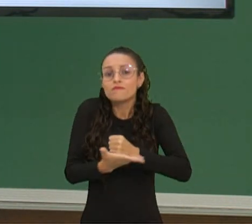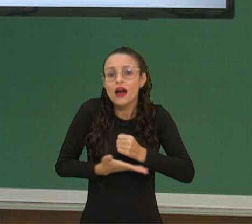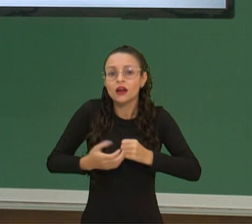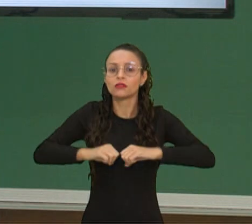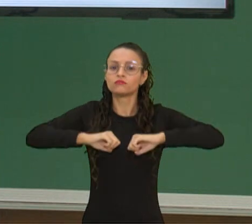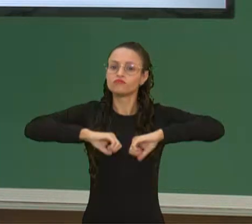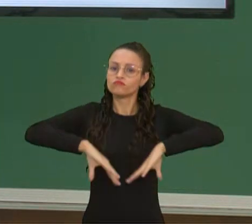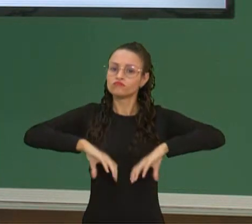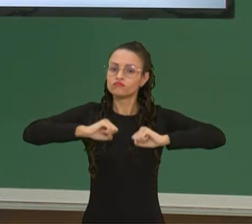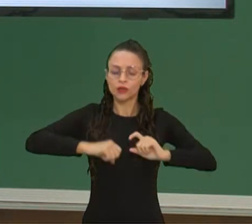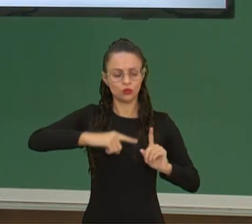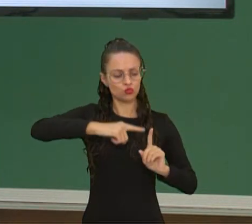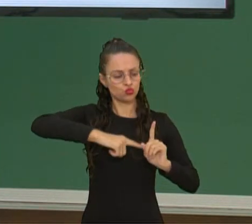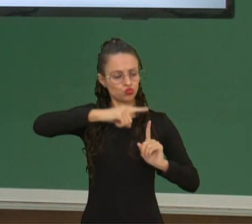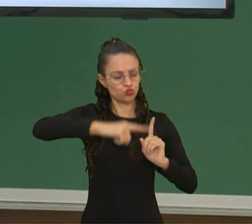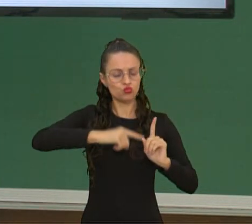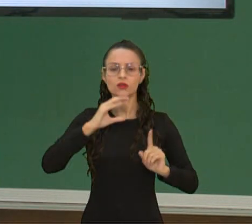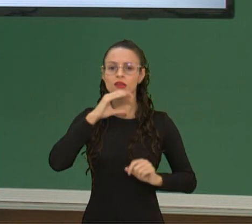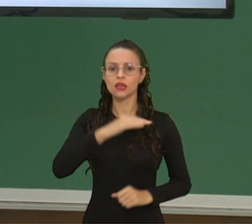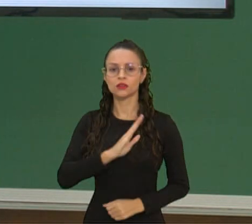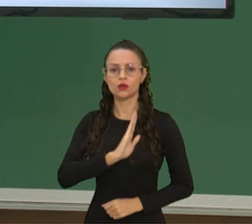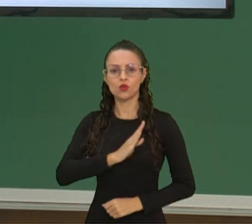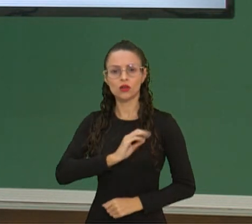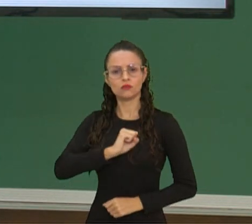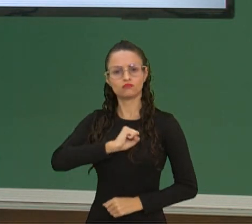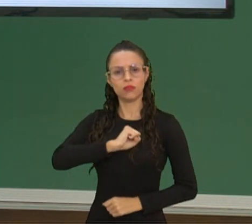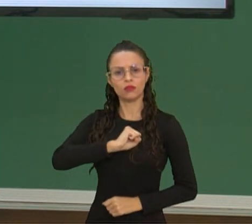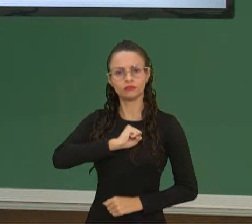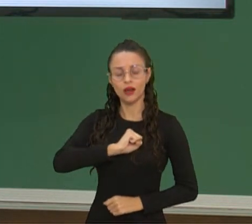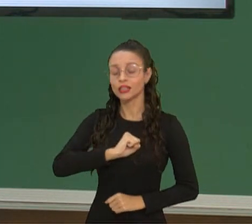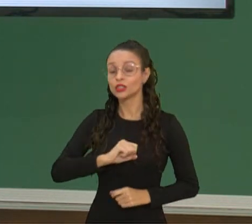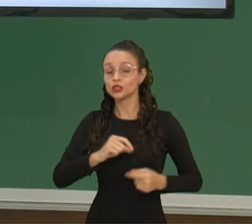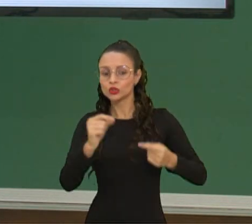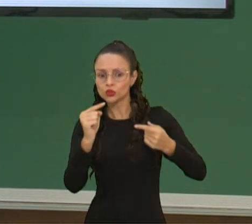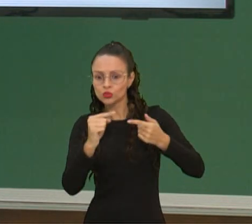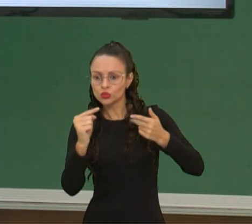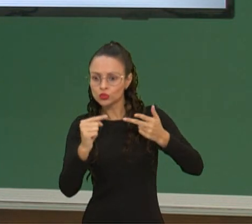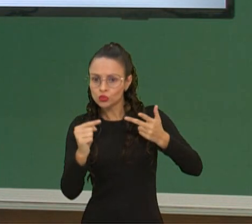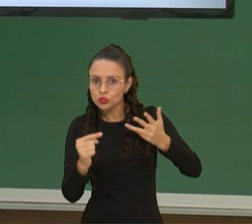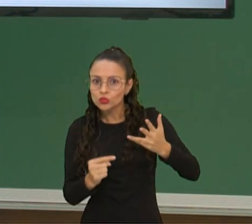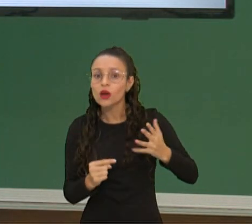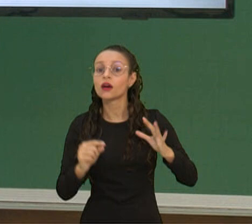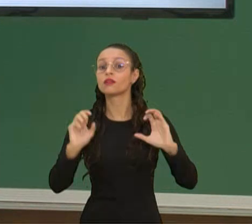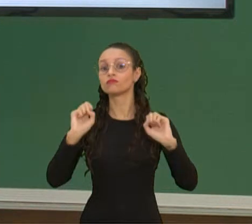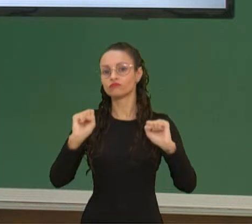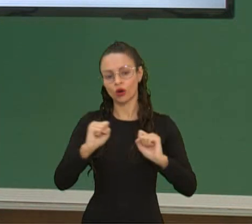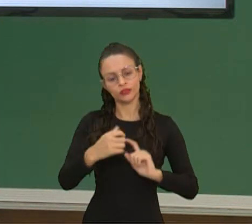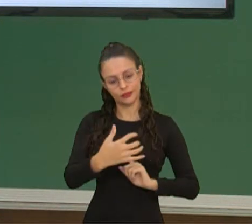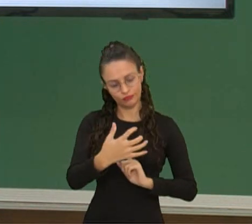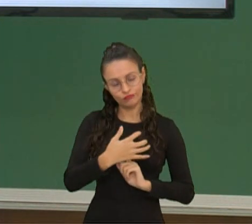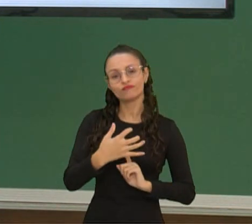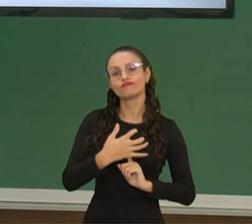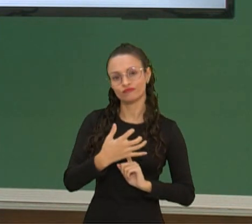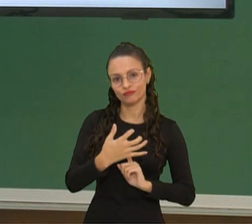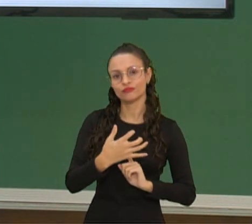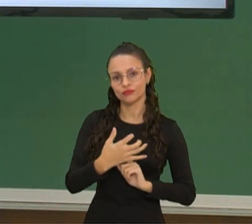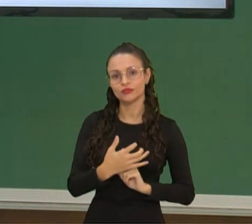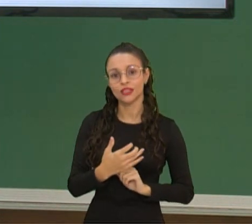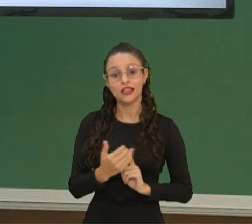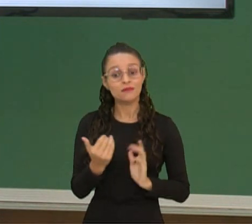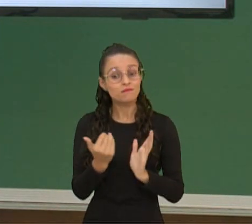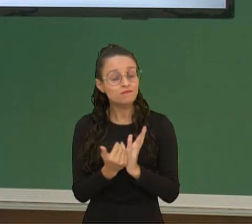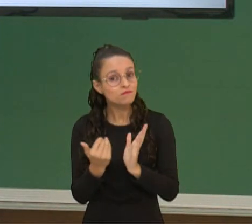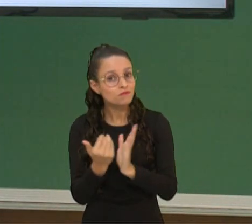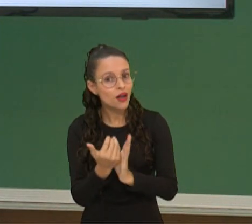manutenção da temperatura batimento cardíaco então e isso pode sim ser afetado levando em